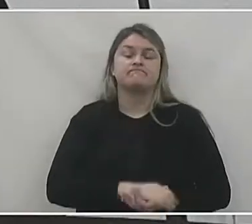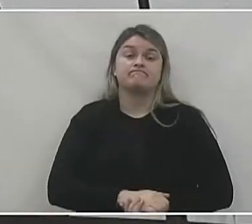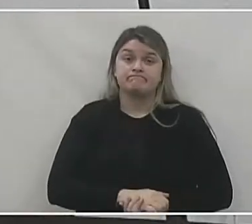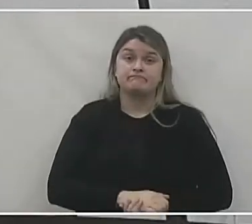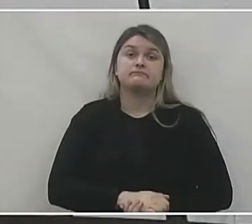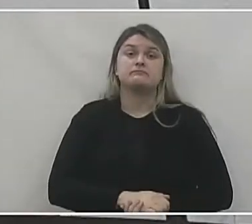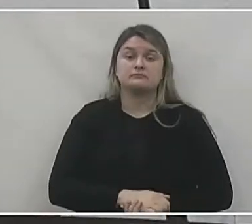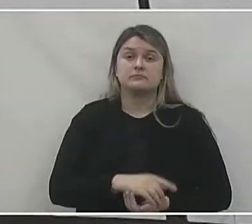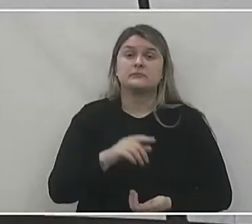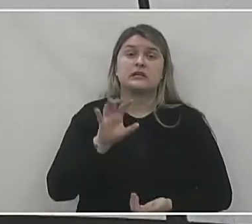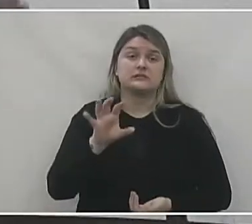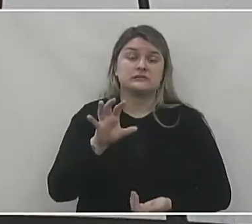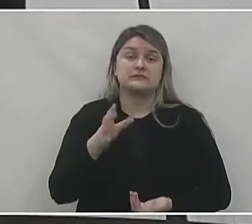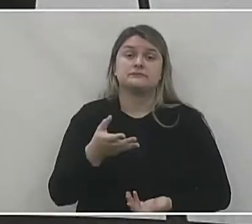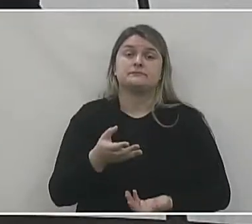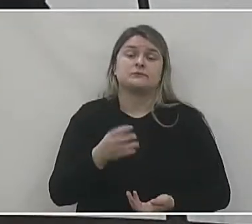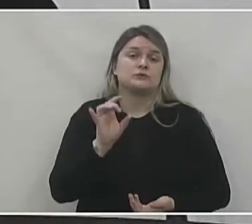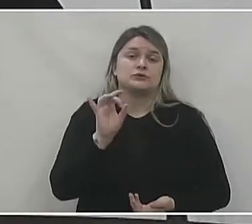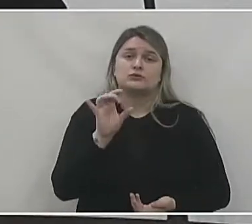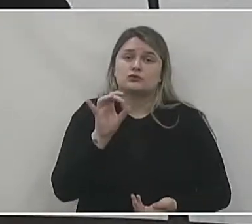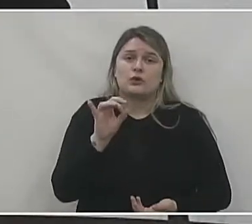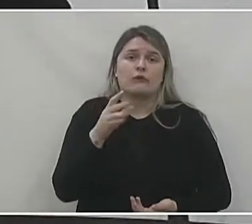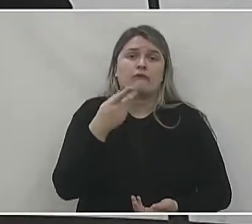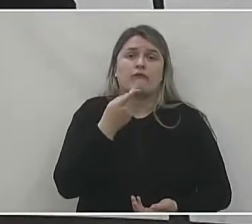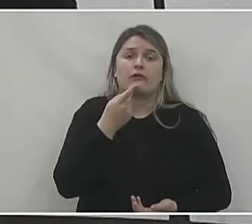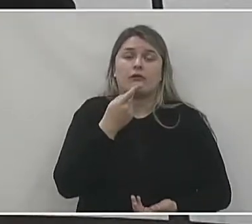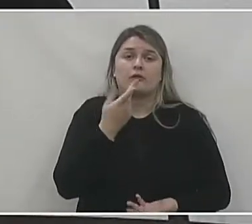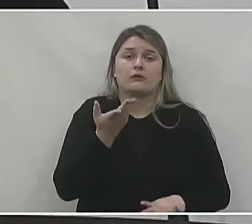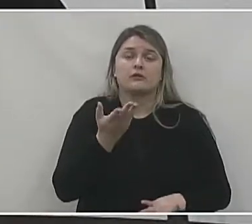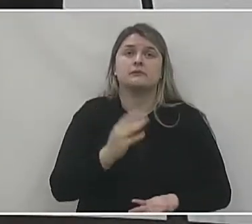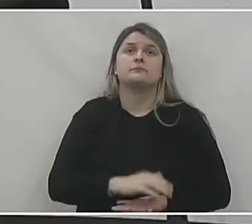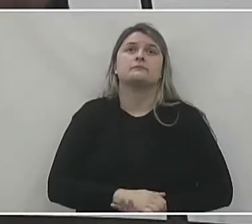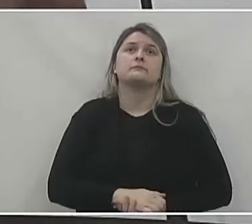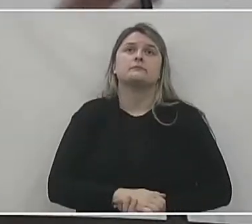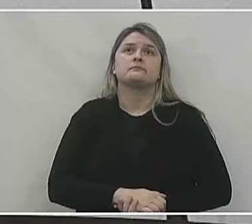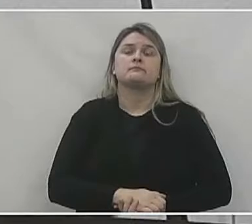Mas é assim mesmo. Eu quero apenas dizer que